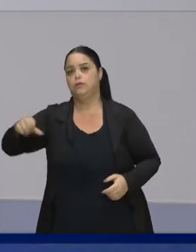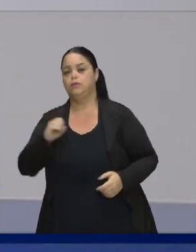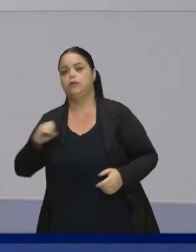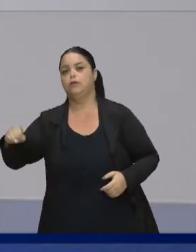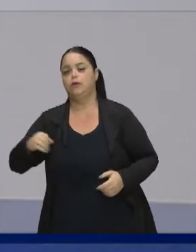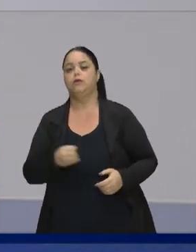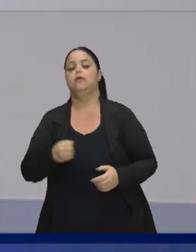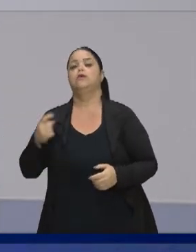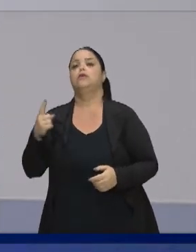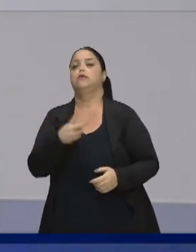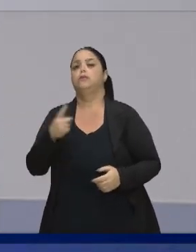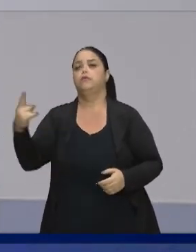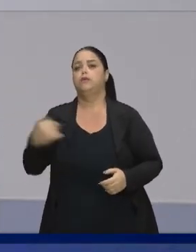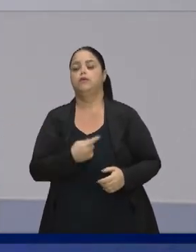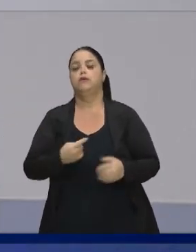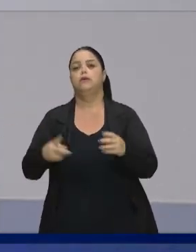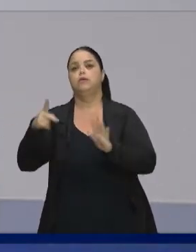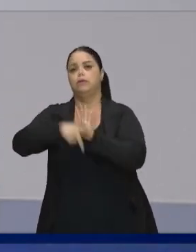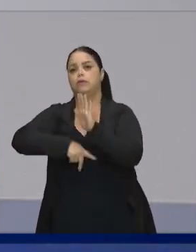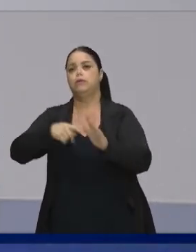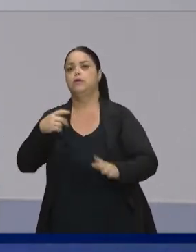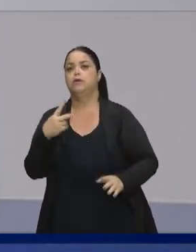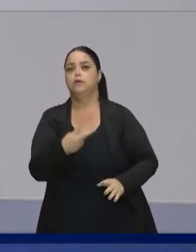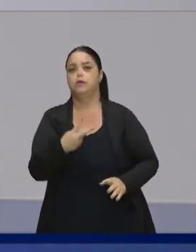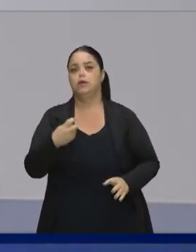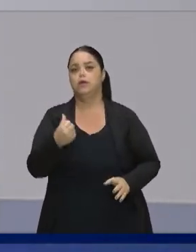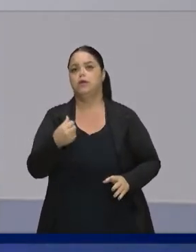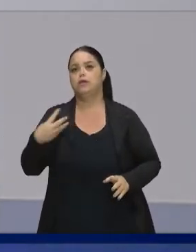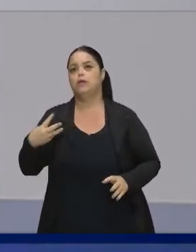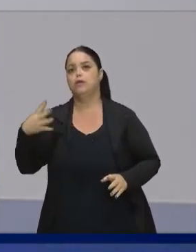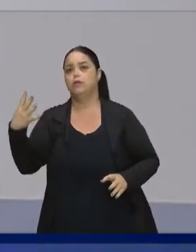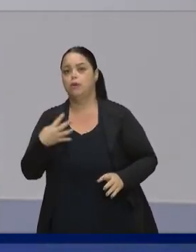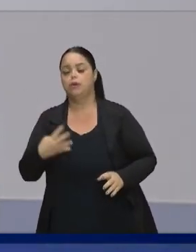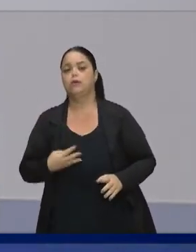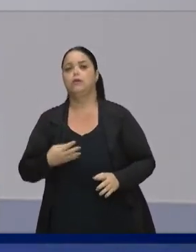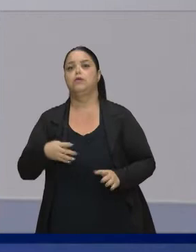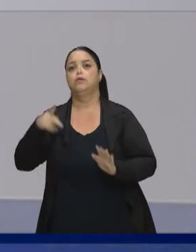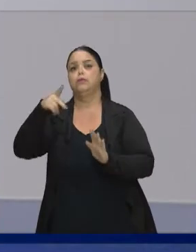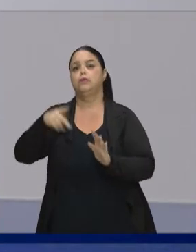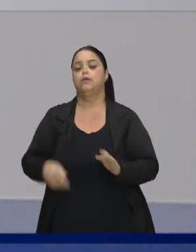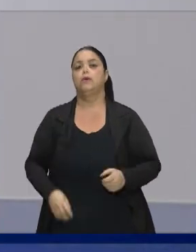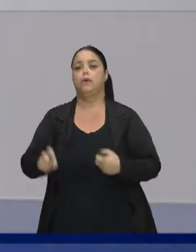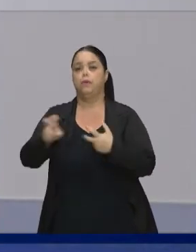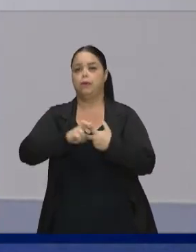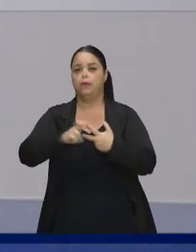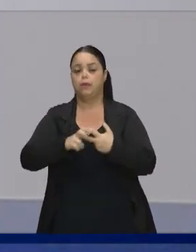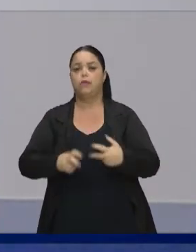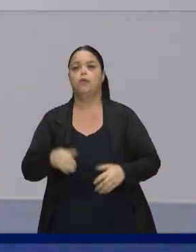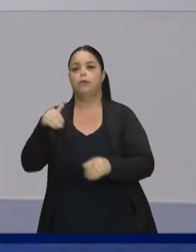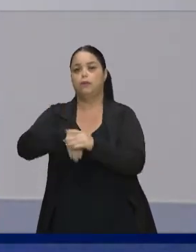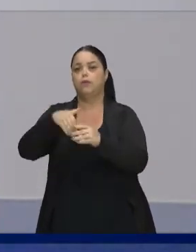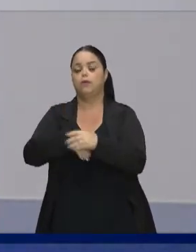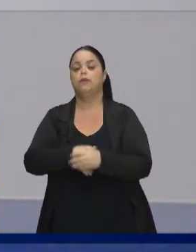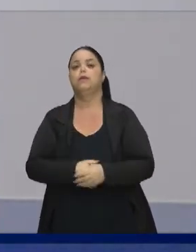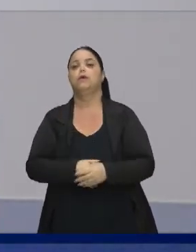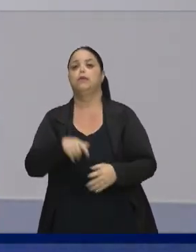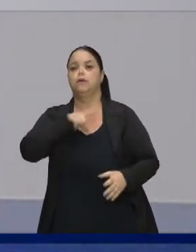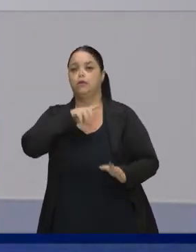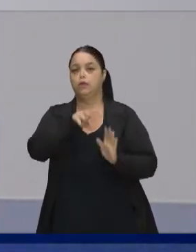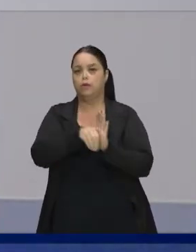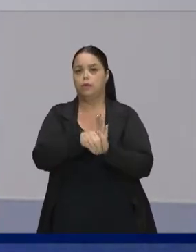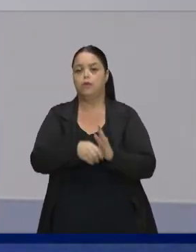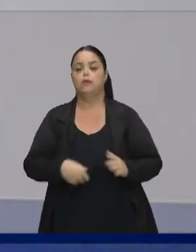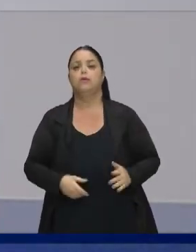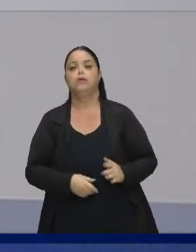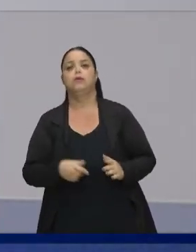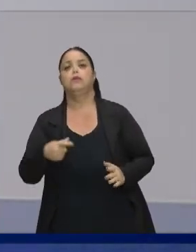13100-2021. Projeto de lei 634-2021, de autoria do Poder Executivo. Em votação, o processo. Informa aos seus vereadores que o processo possui uma emenda.